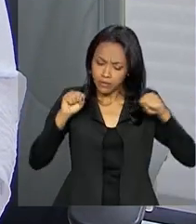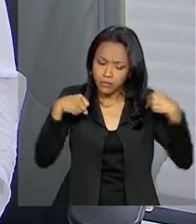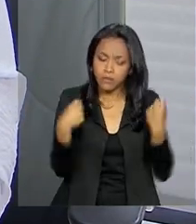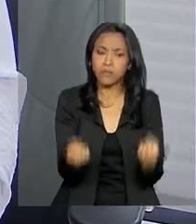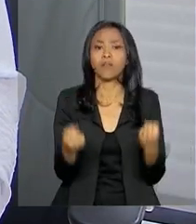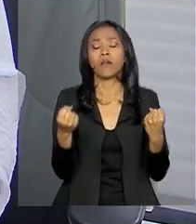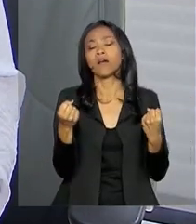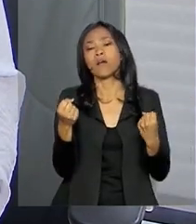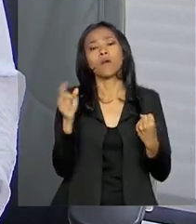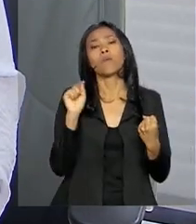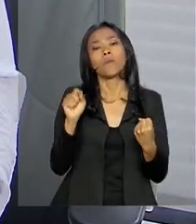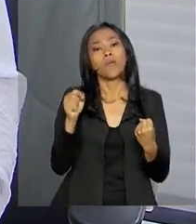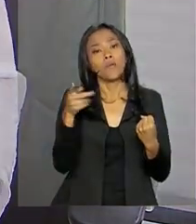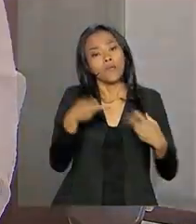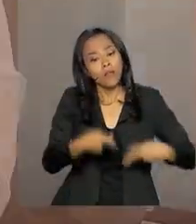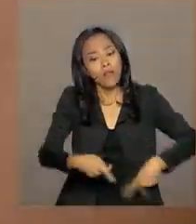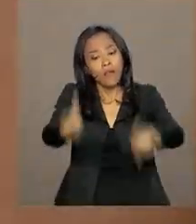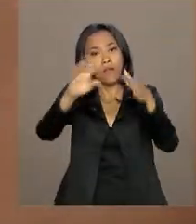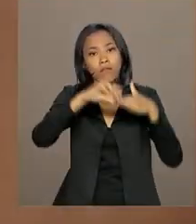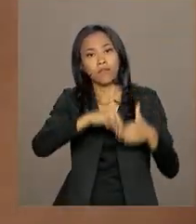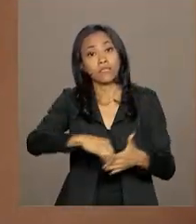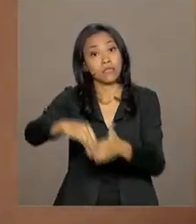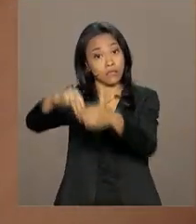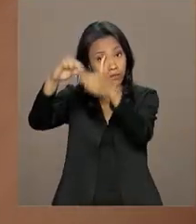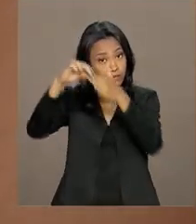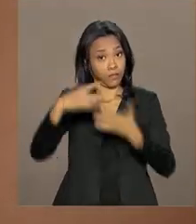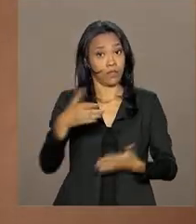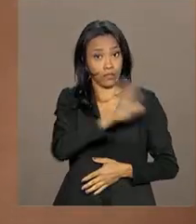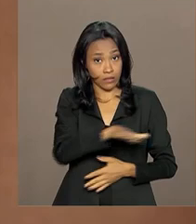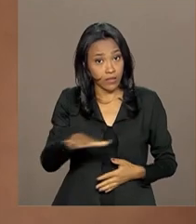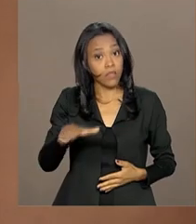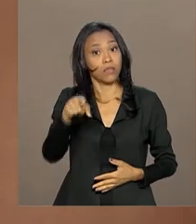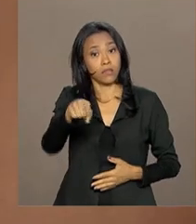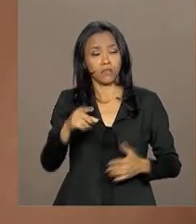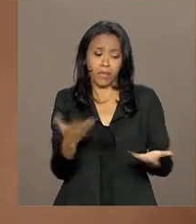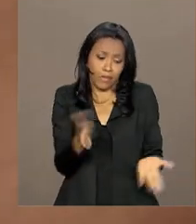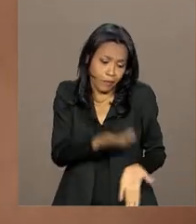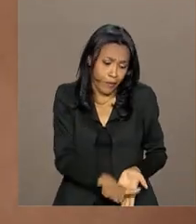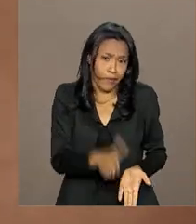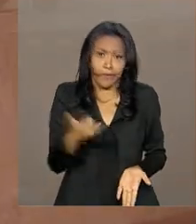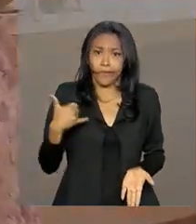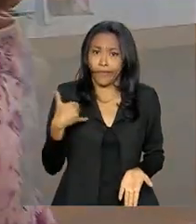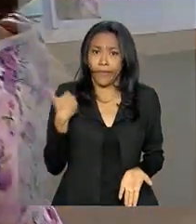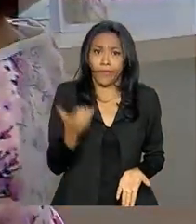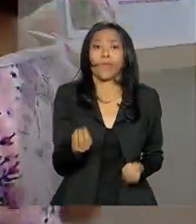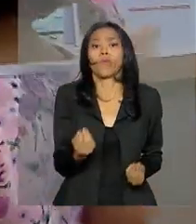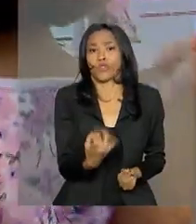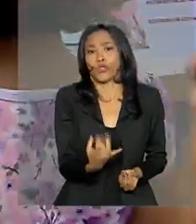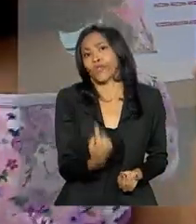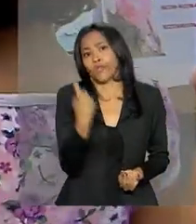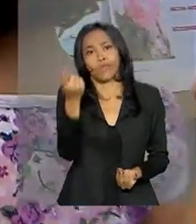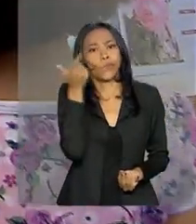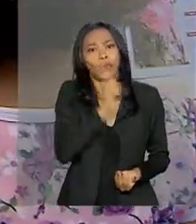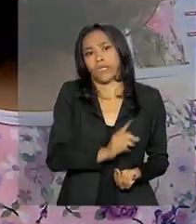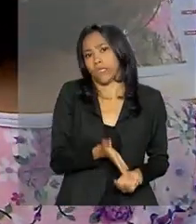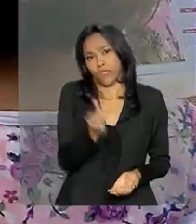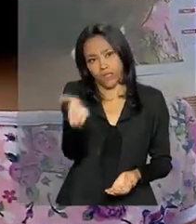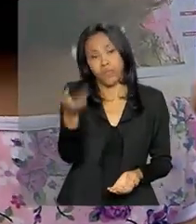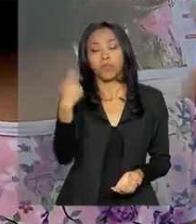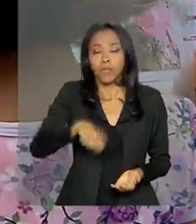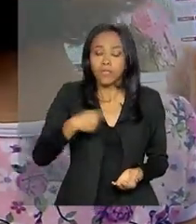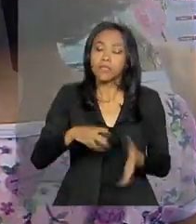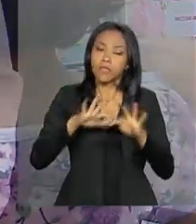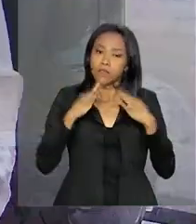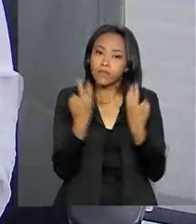que levem as crianças nesses postos de vacinação. A criança é pequena, ela não vai sozinha. Então, ela precisa que as famílias